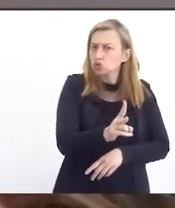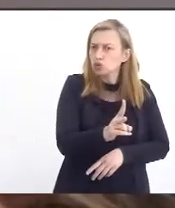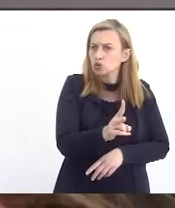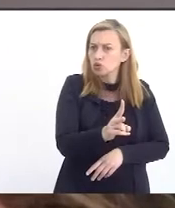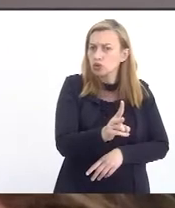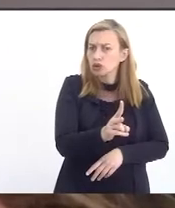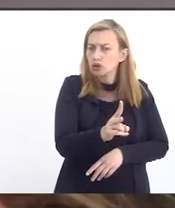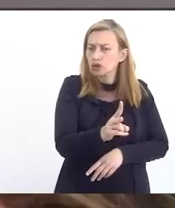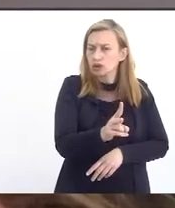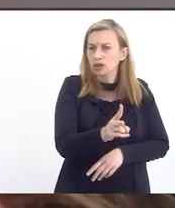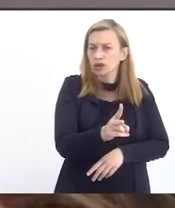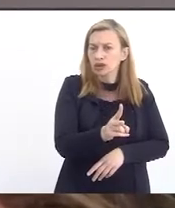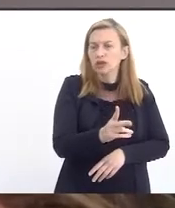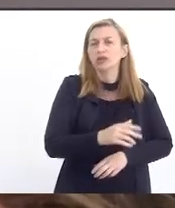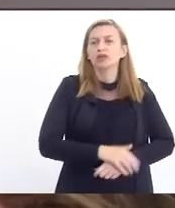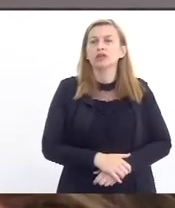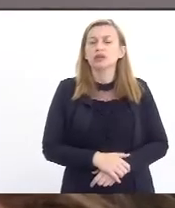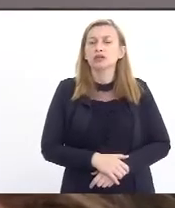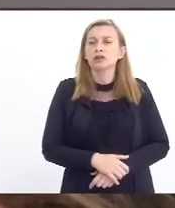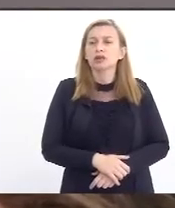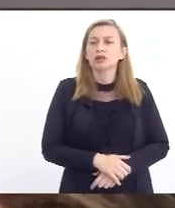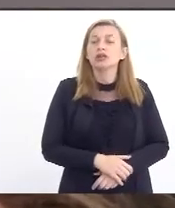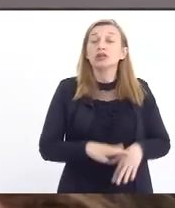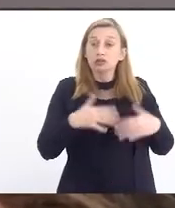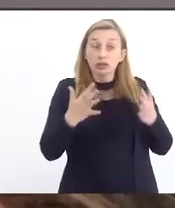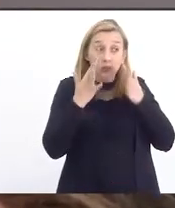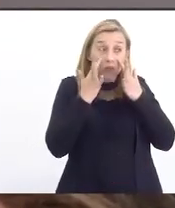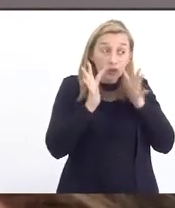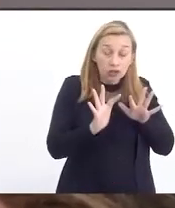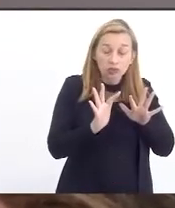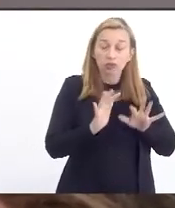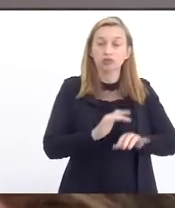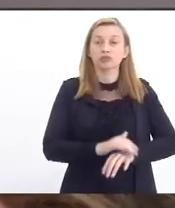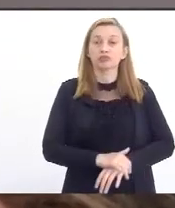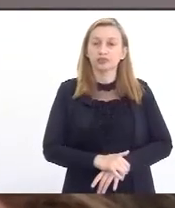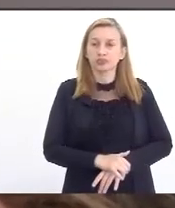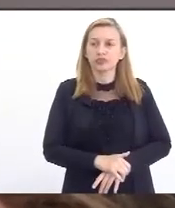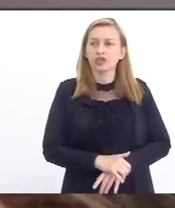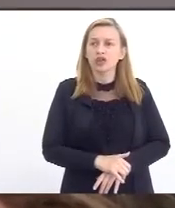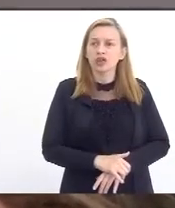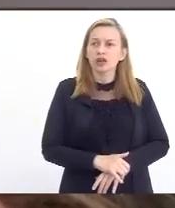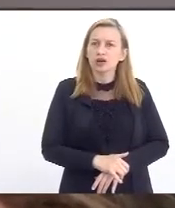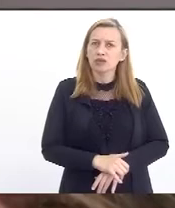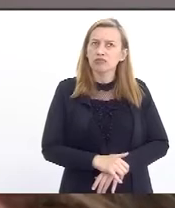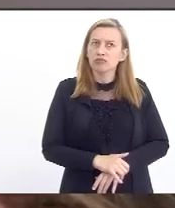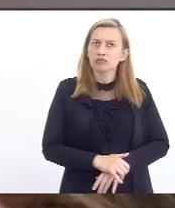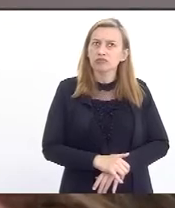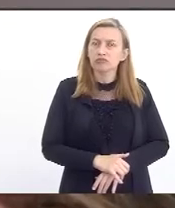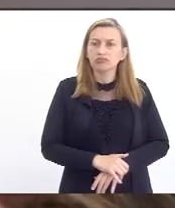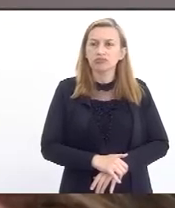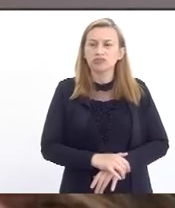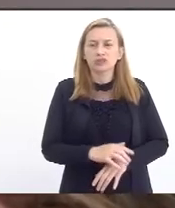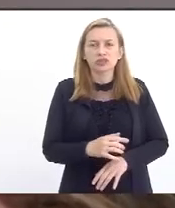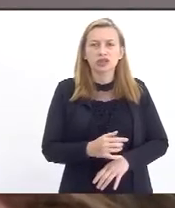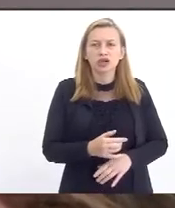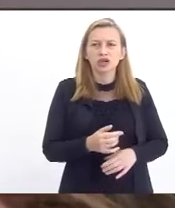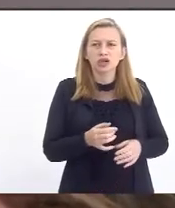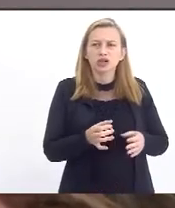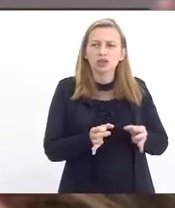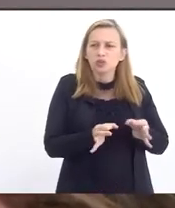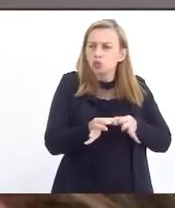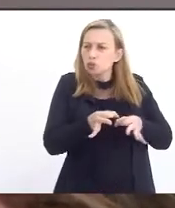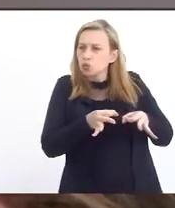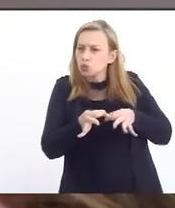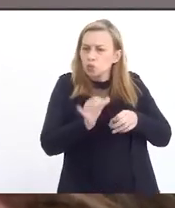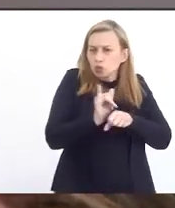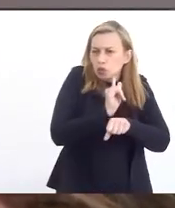seja atendido o princípio da modicidade. Então, a gente está muito atento a isso. A gente está reestruturando as câmaras